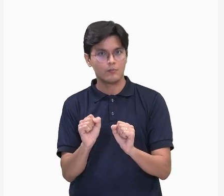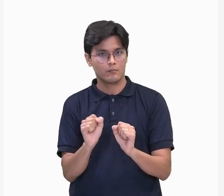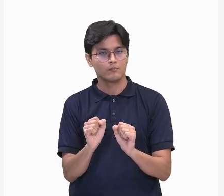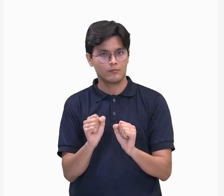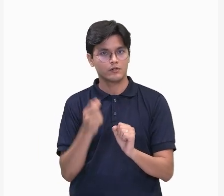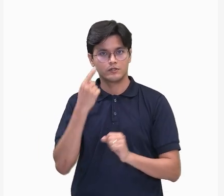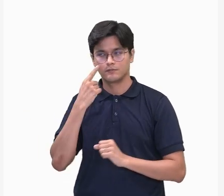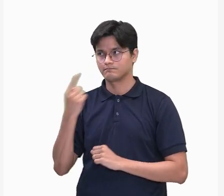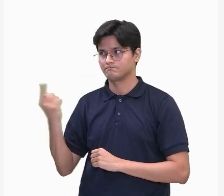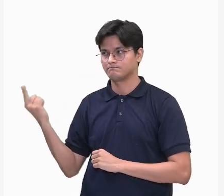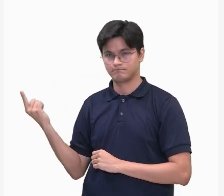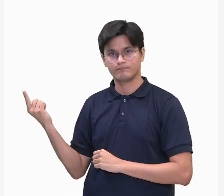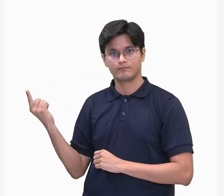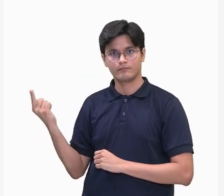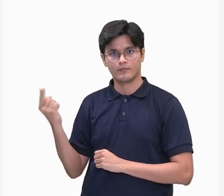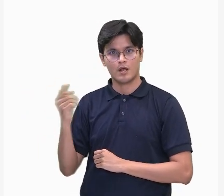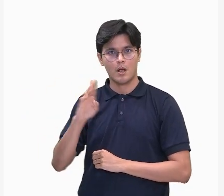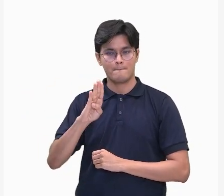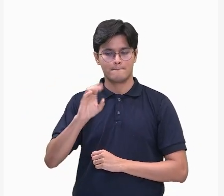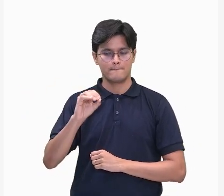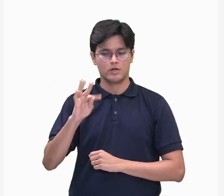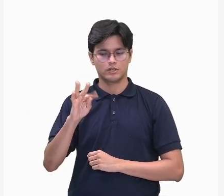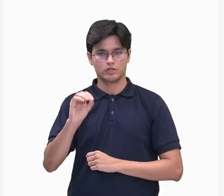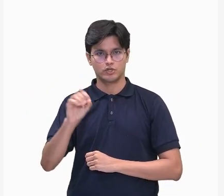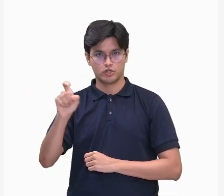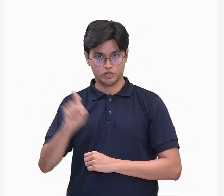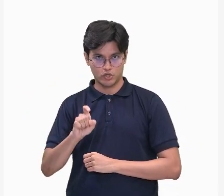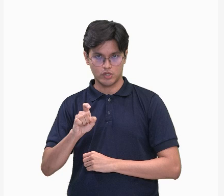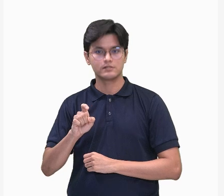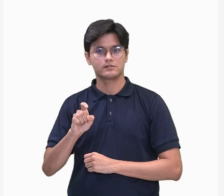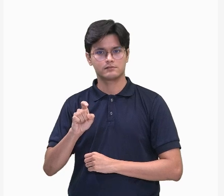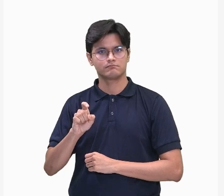Botox. Né, o Botox é um